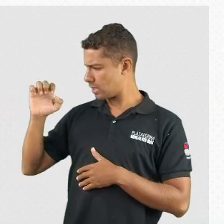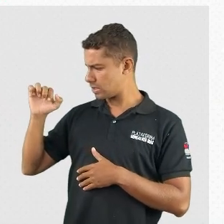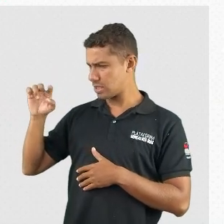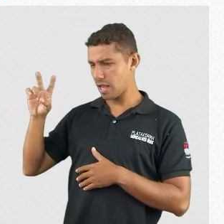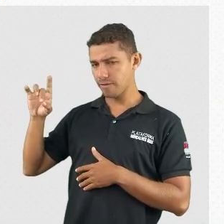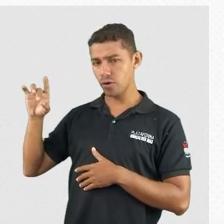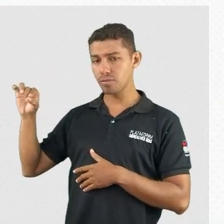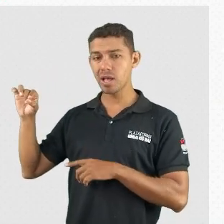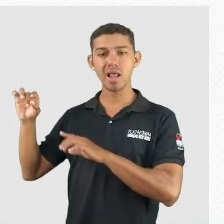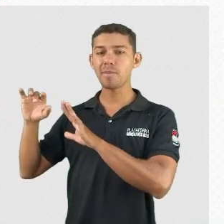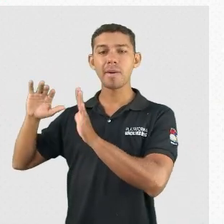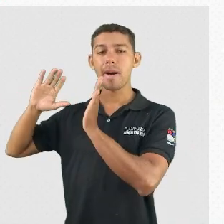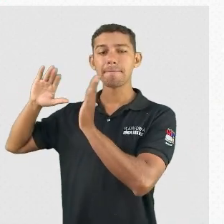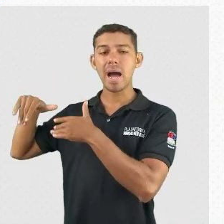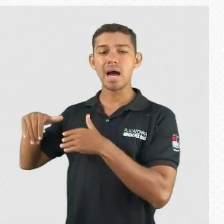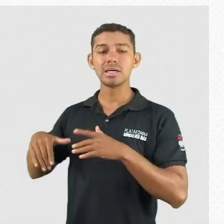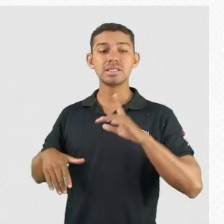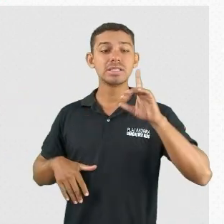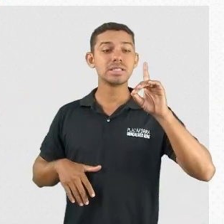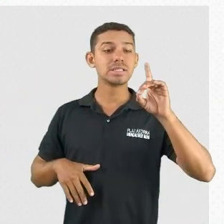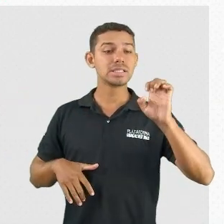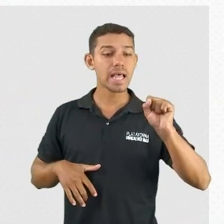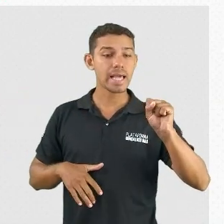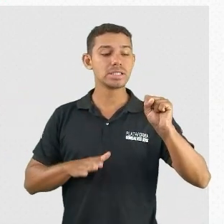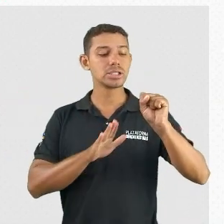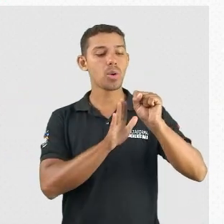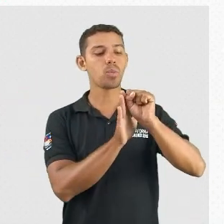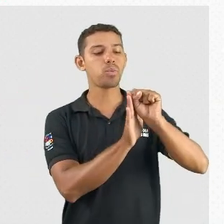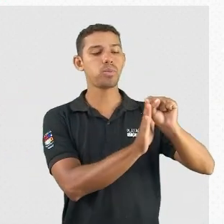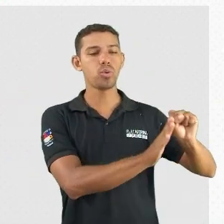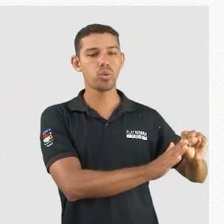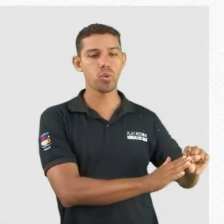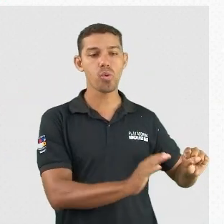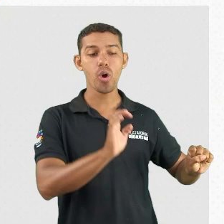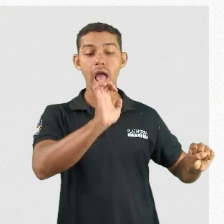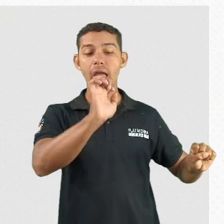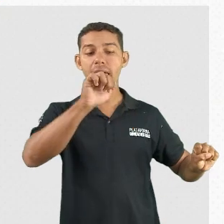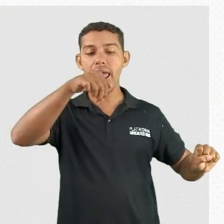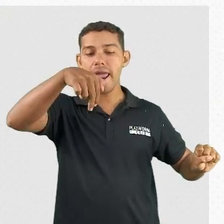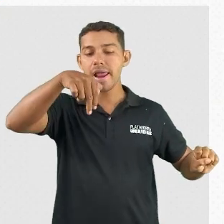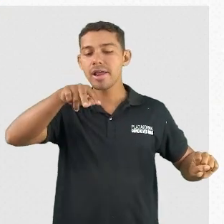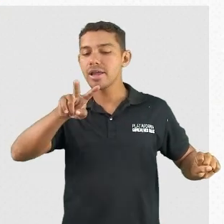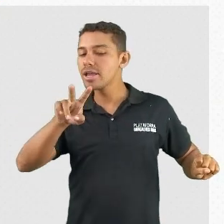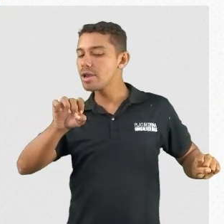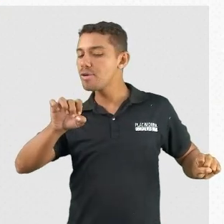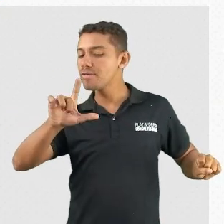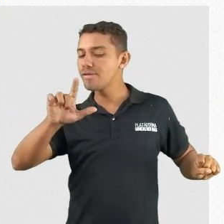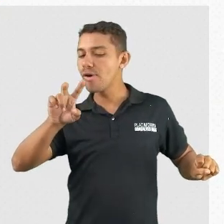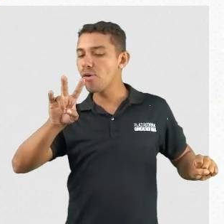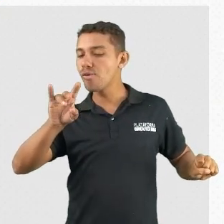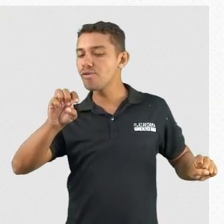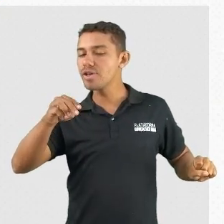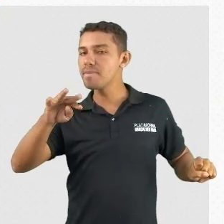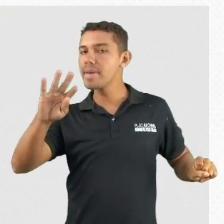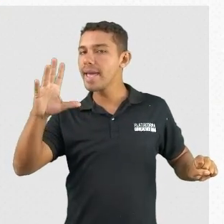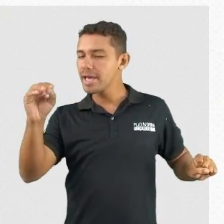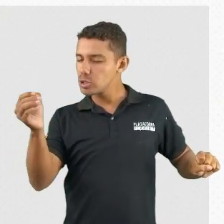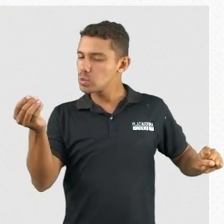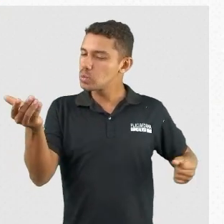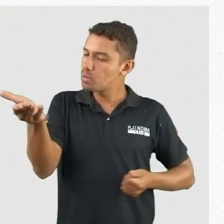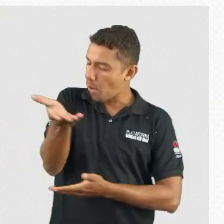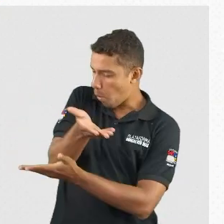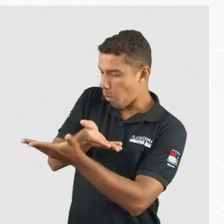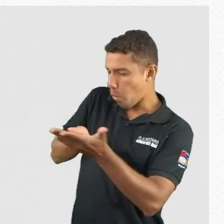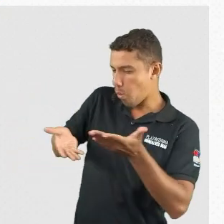se envolver com a natureza, da gente se envolver com relações mais saudáveis. E aí essa noção